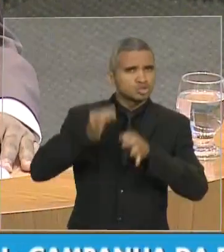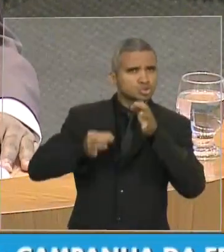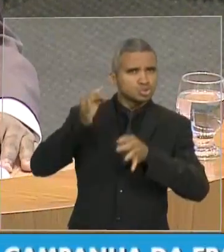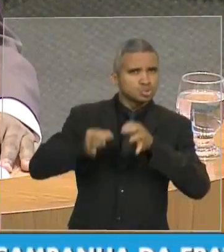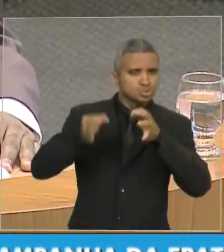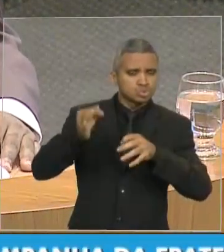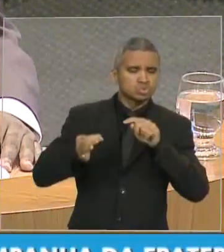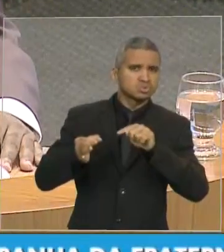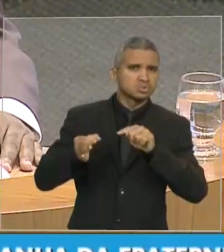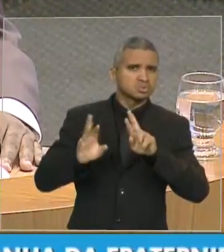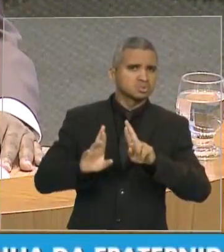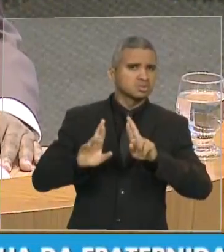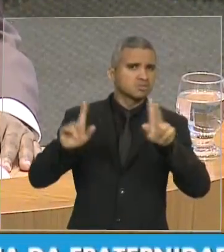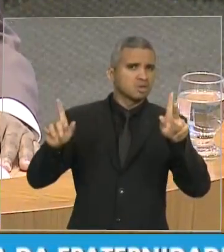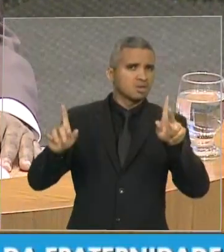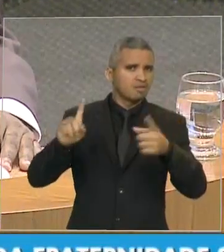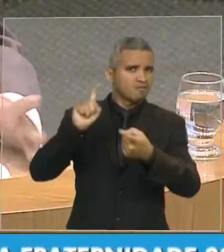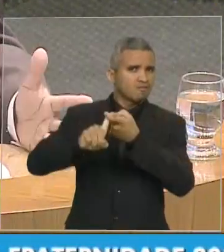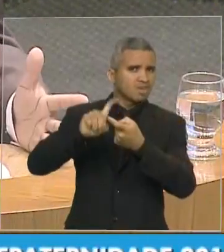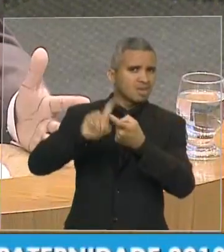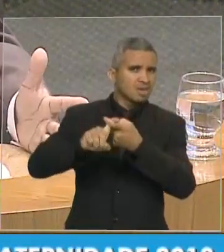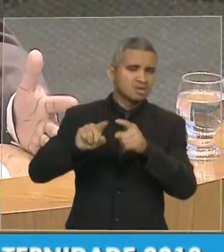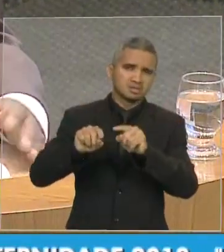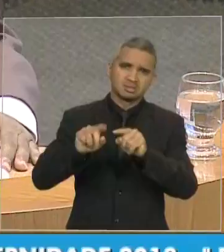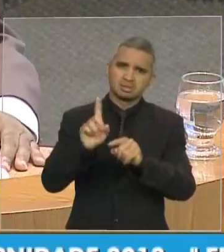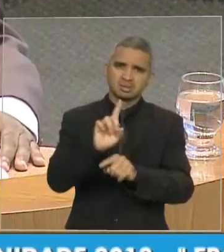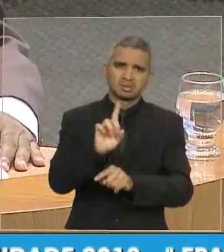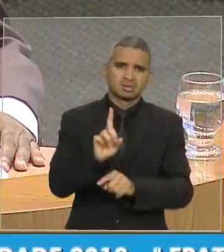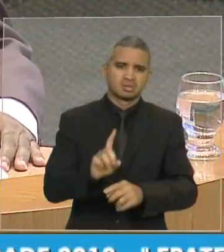ótica da vingança, e uma vingança que nós